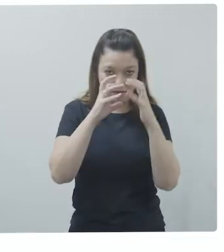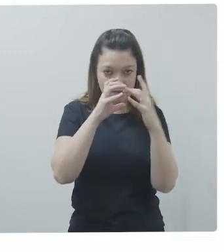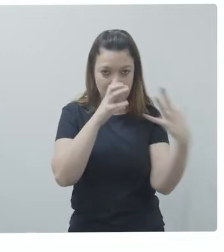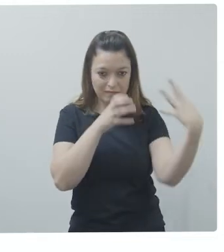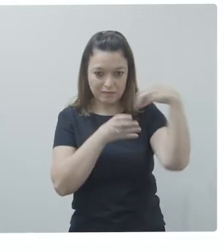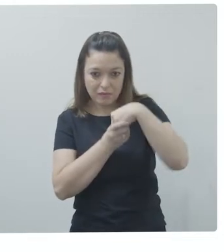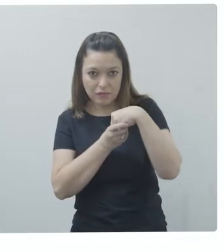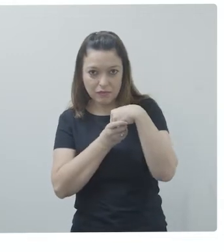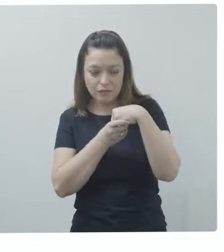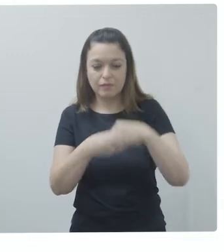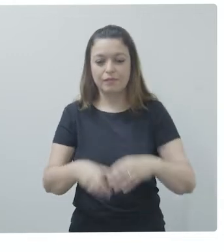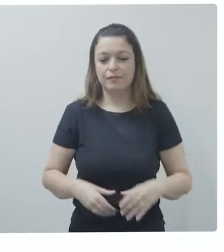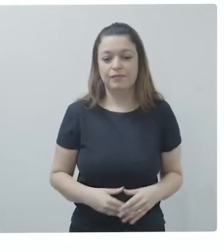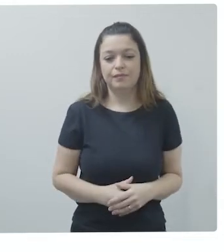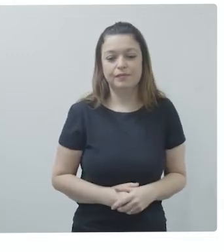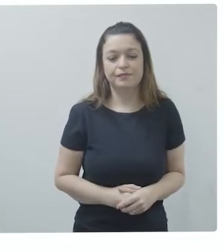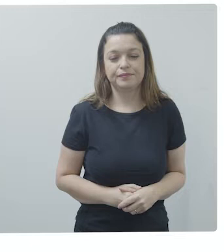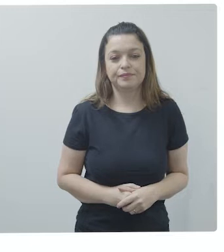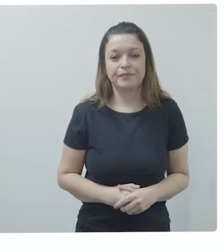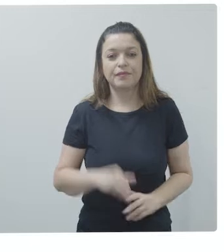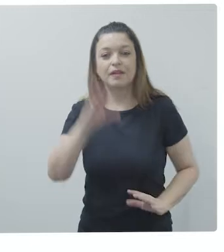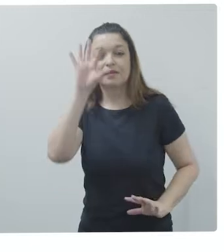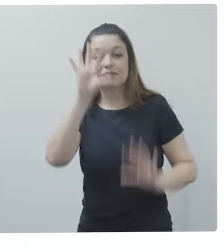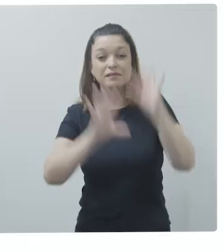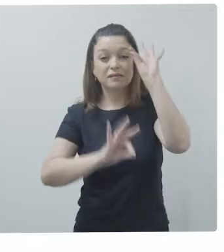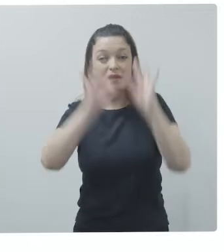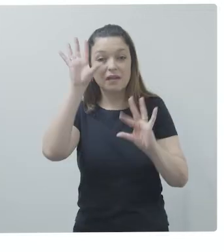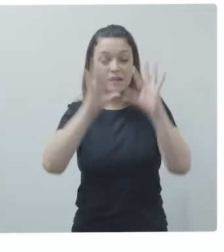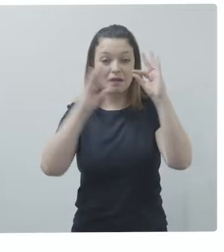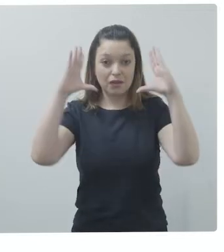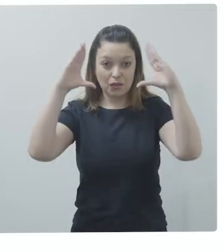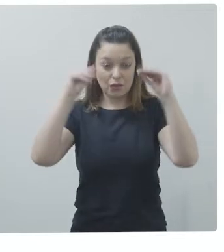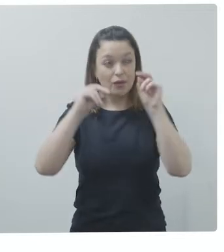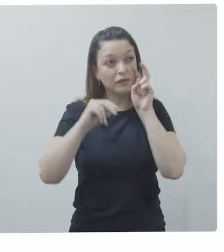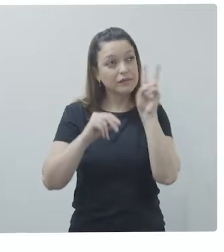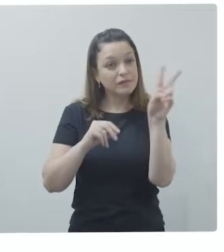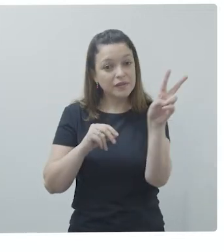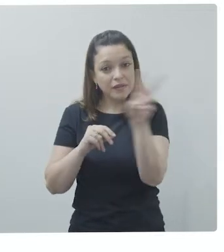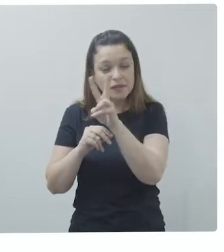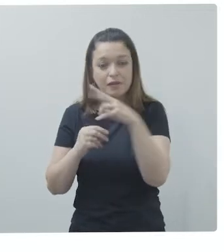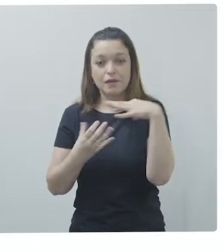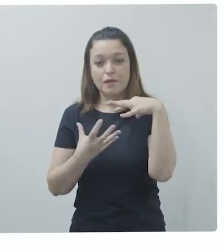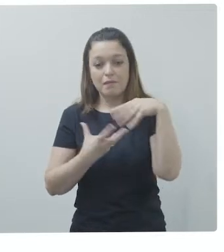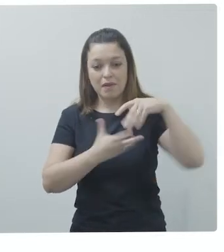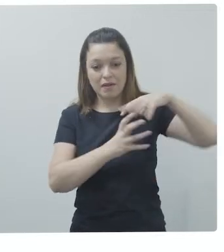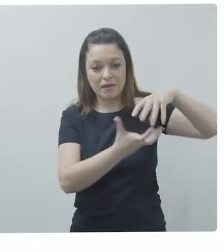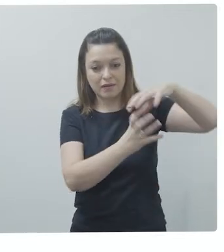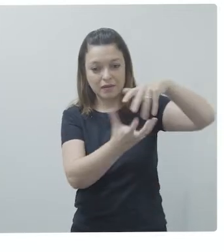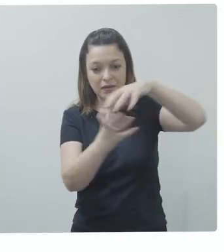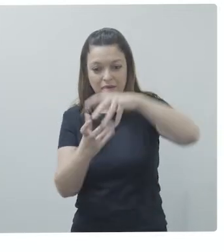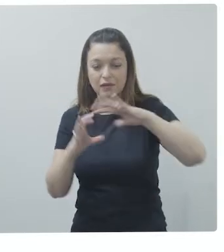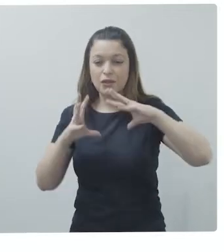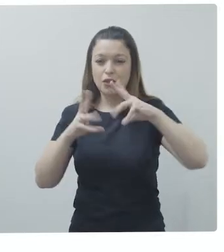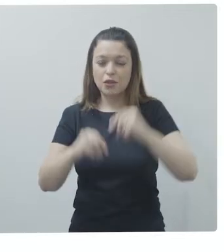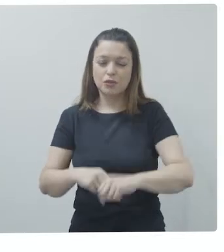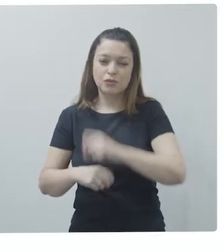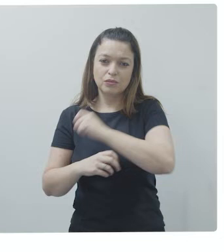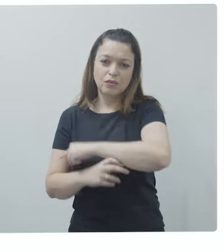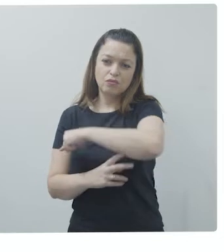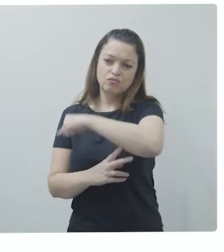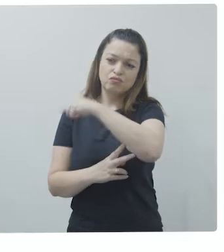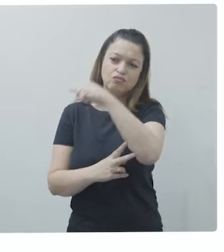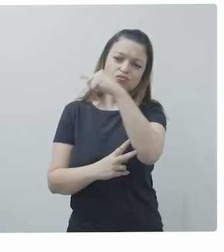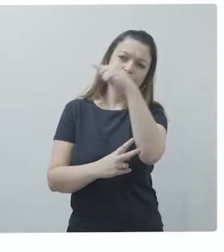do gigante. As estrelas que vemos à noite, os planetas e todos os cometas e estrelas